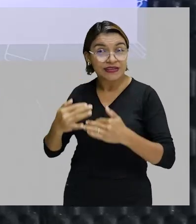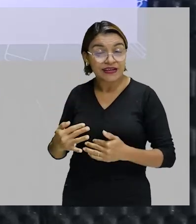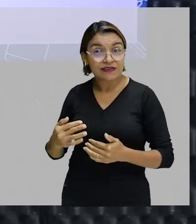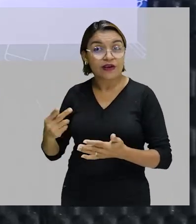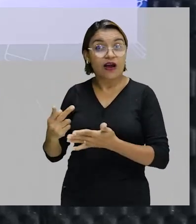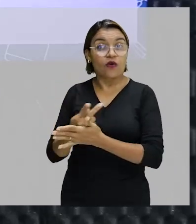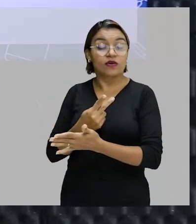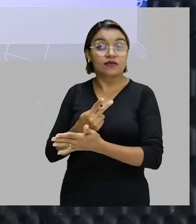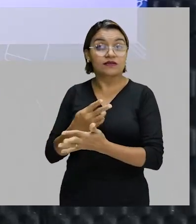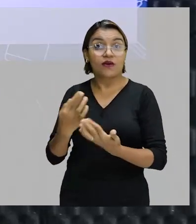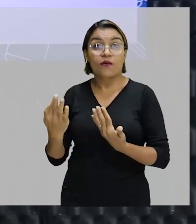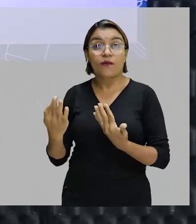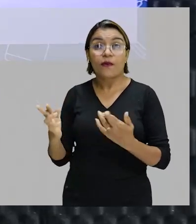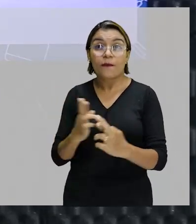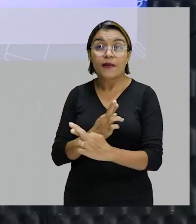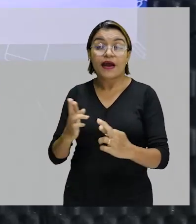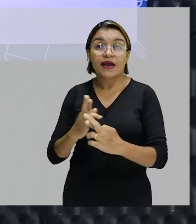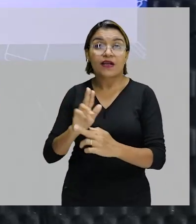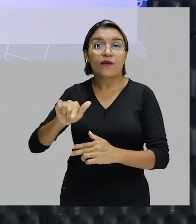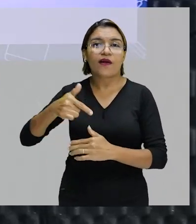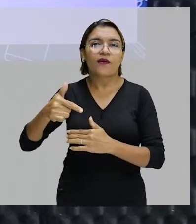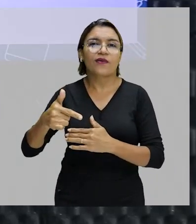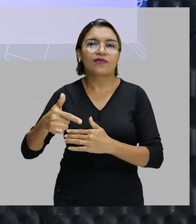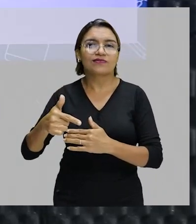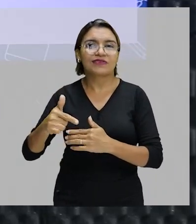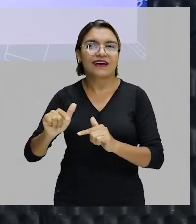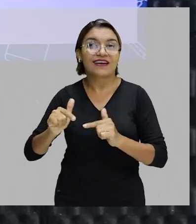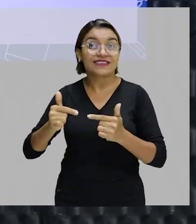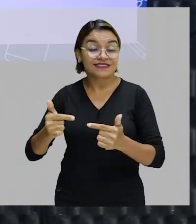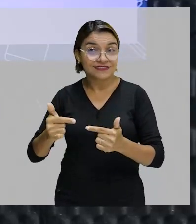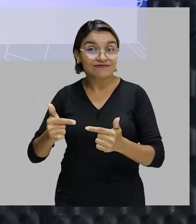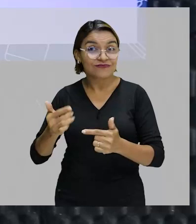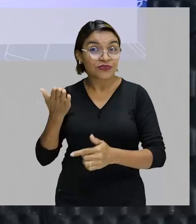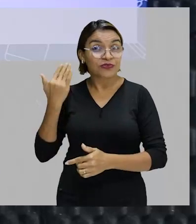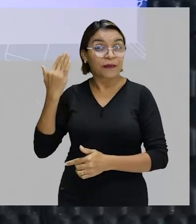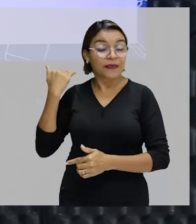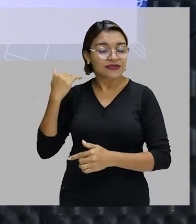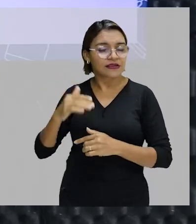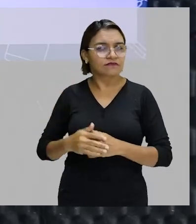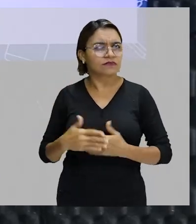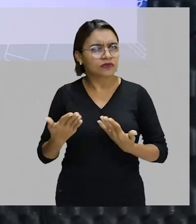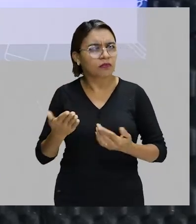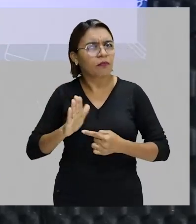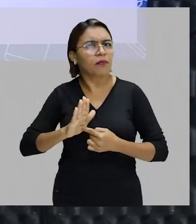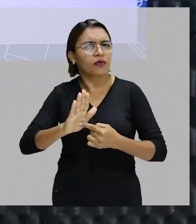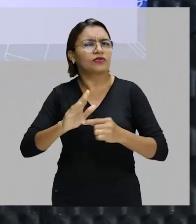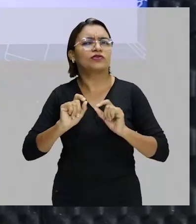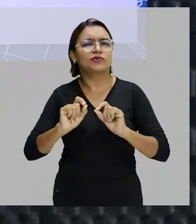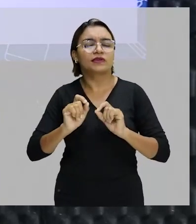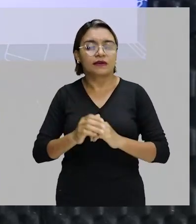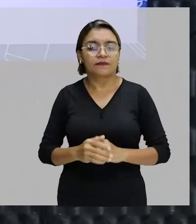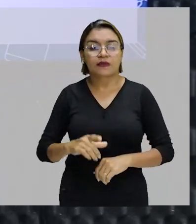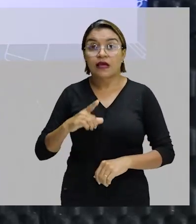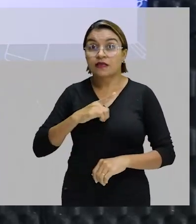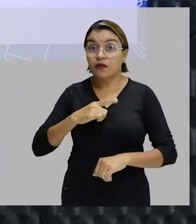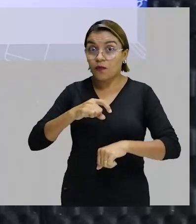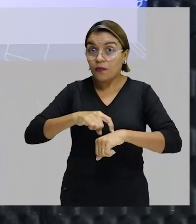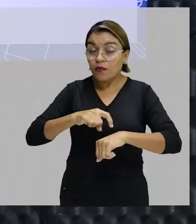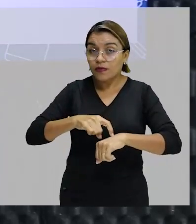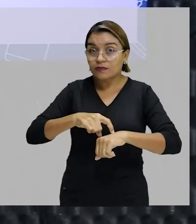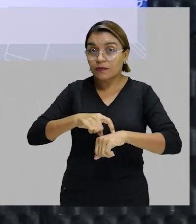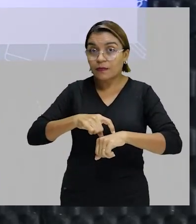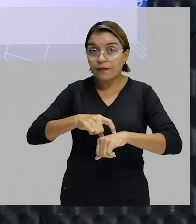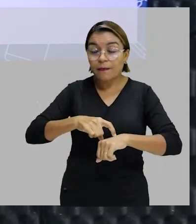em relação a uma outra ação também no passado. Então, o que essa linha mostra para nós? Nós temos o tempo presente, que é o